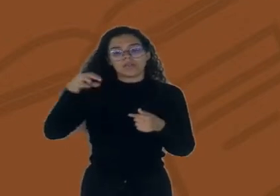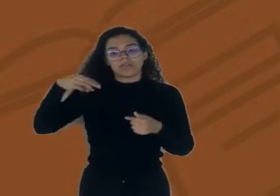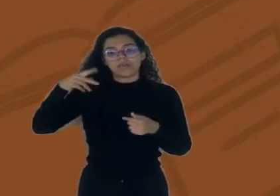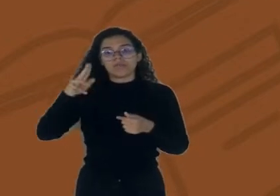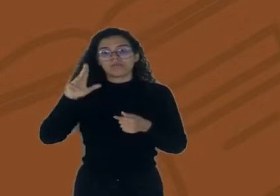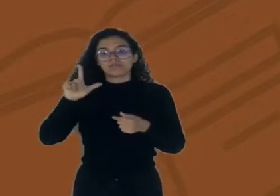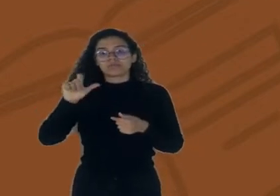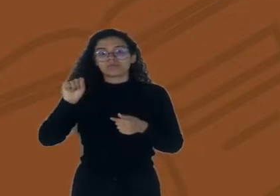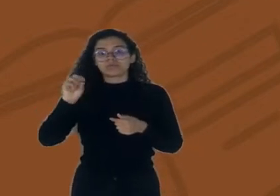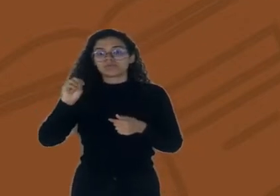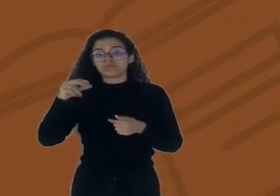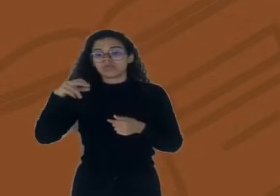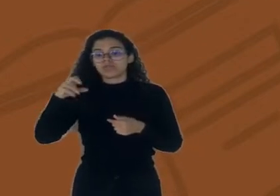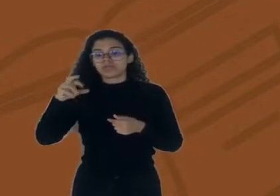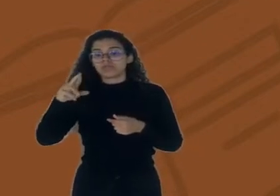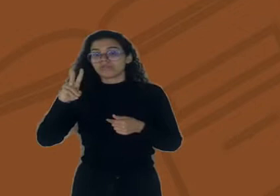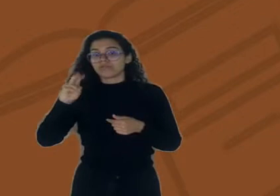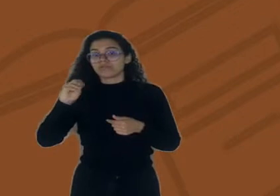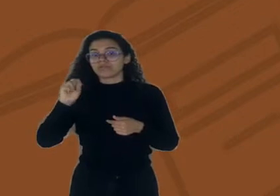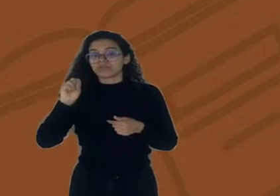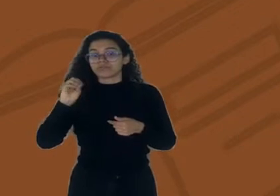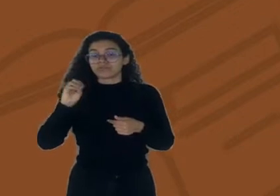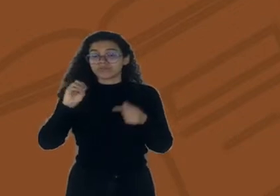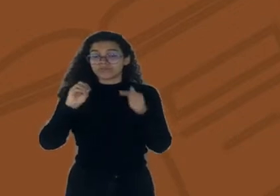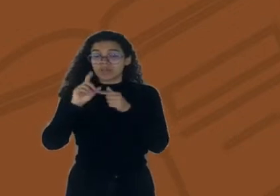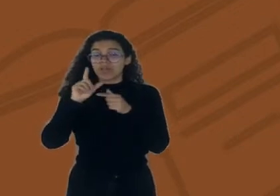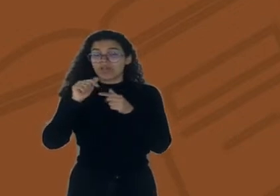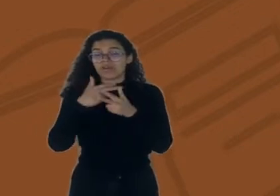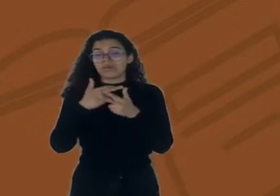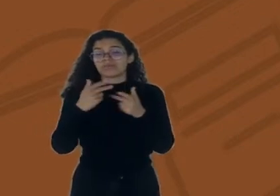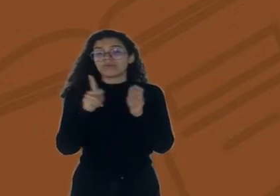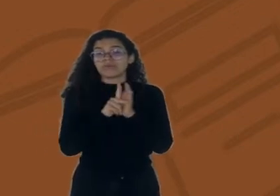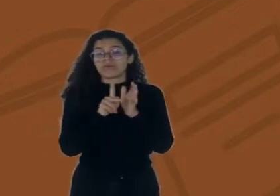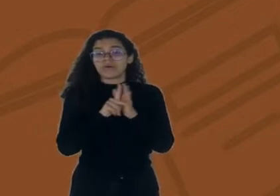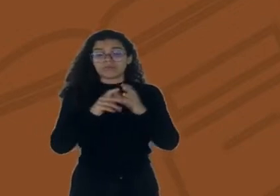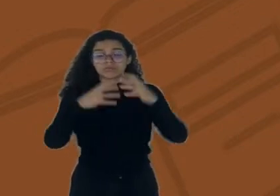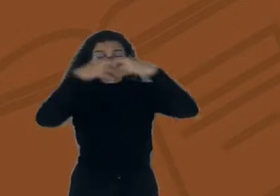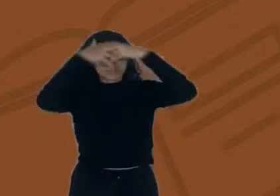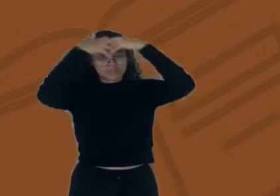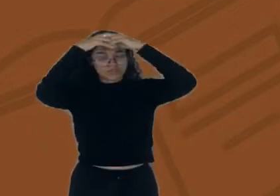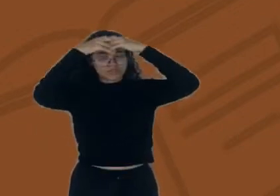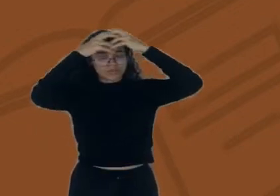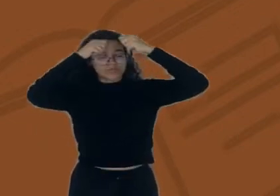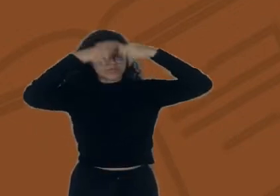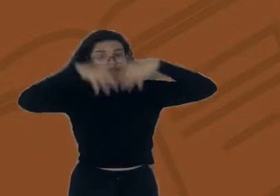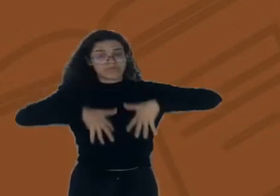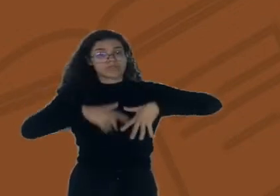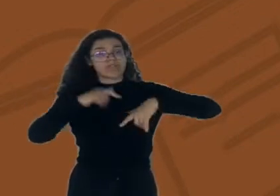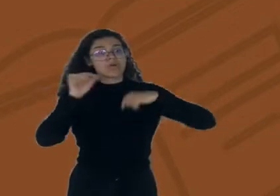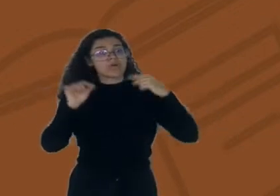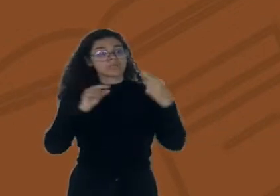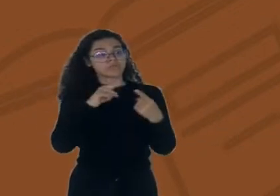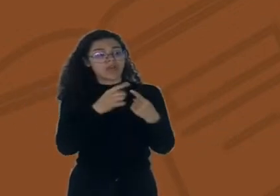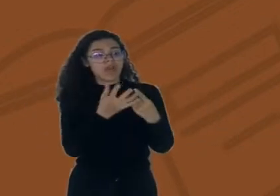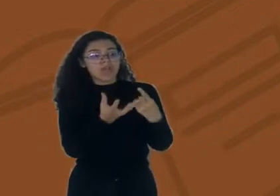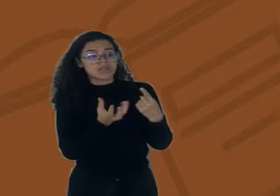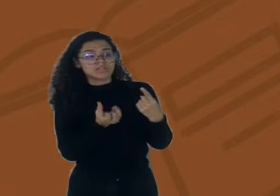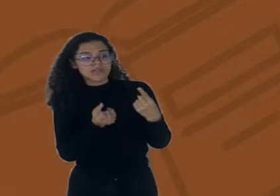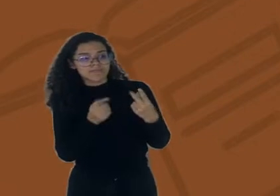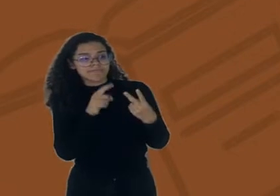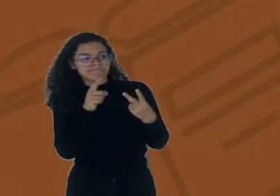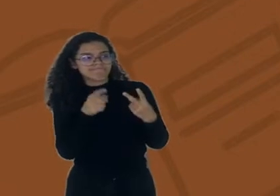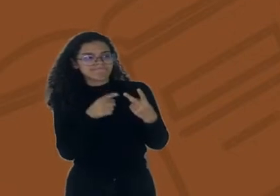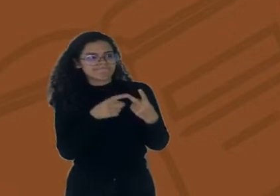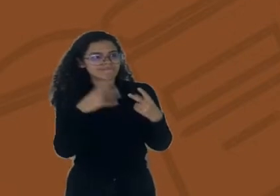Então, basicamente, são essas as funções do nosso sistema nervoso: receber, captar, reconhecer,